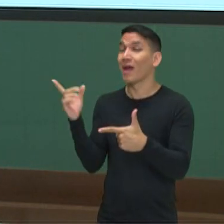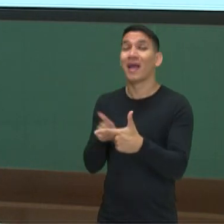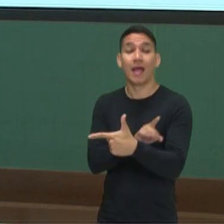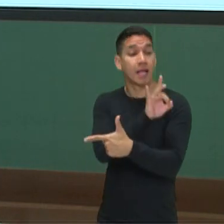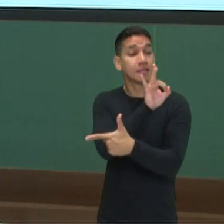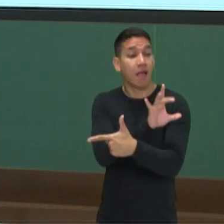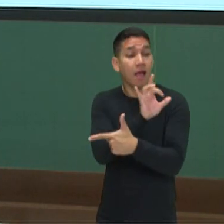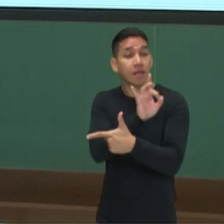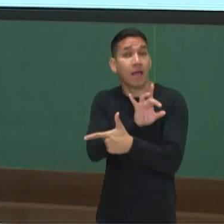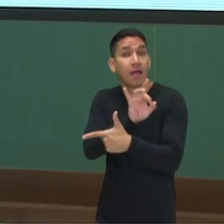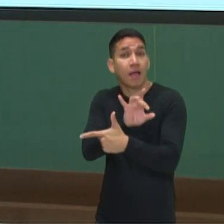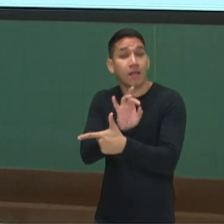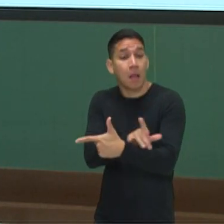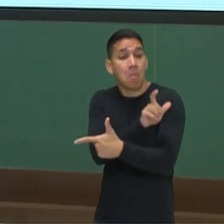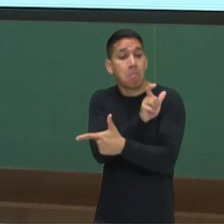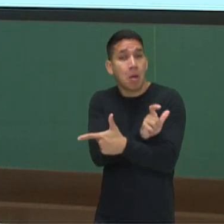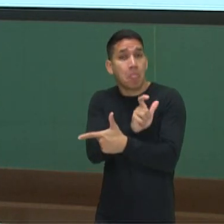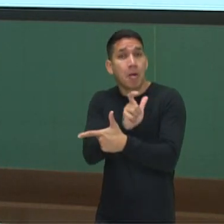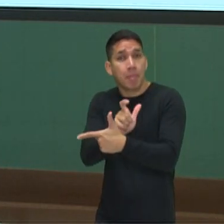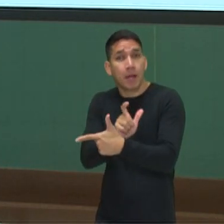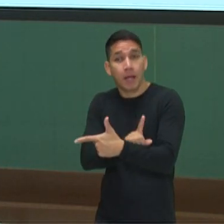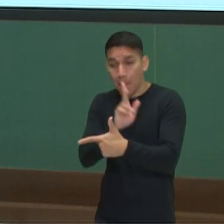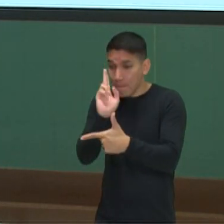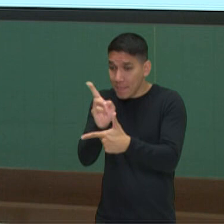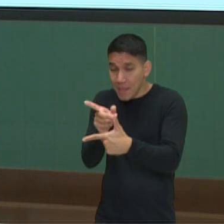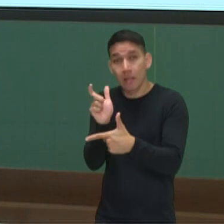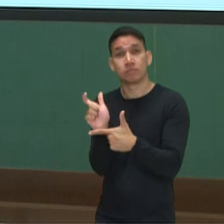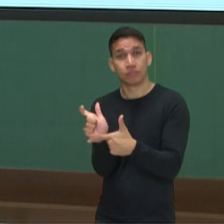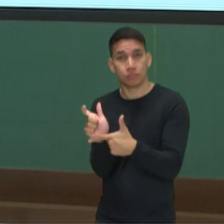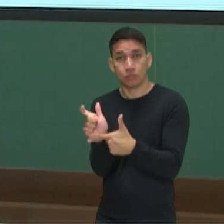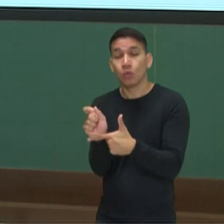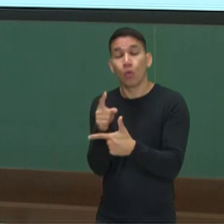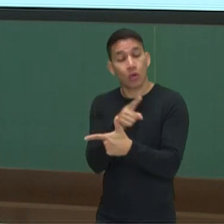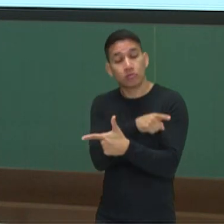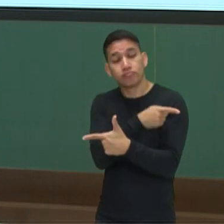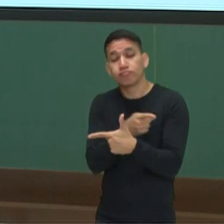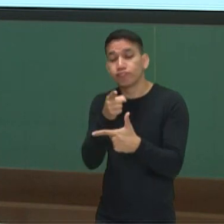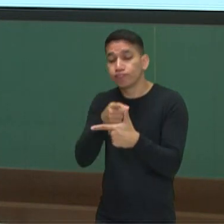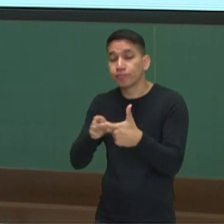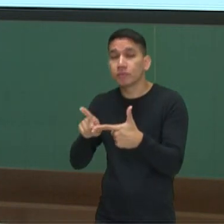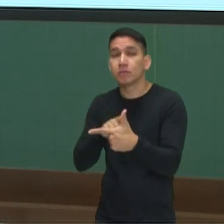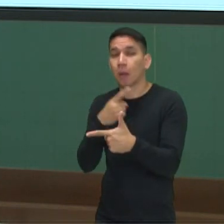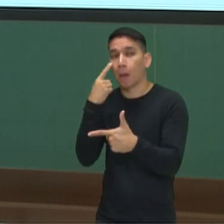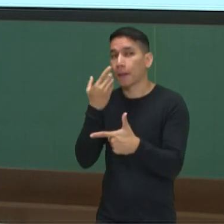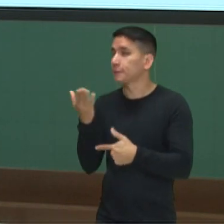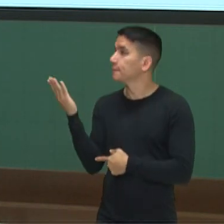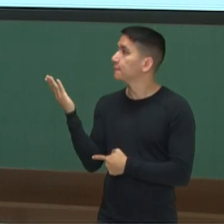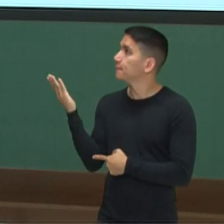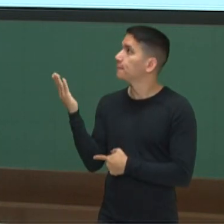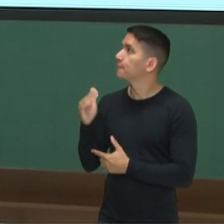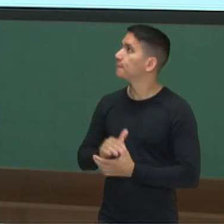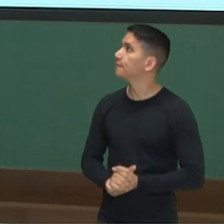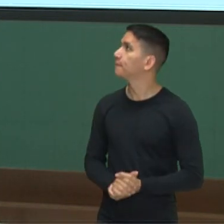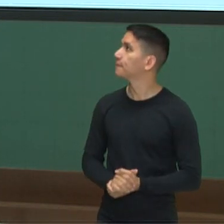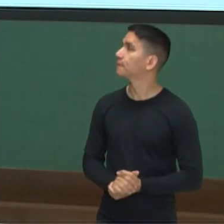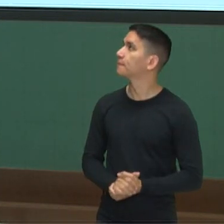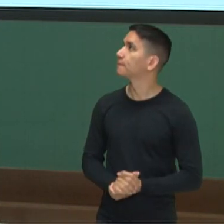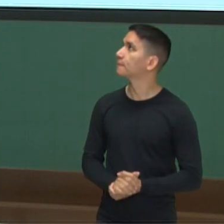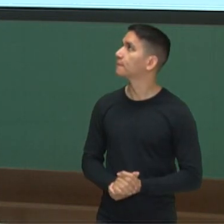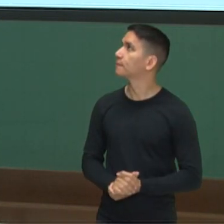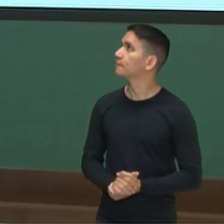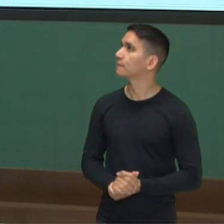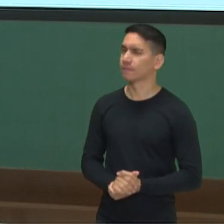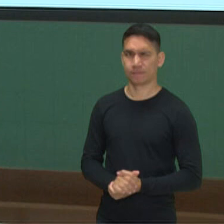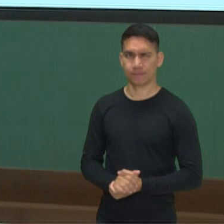dividimos termo a termo do polinômio pelo mesmo monômio. 35 divididos por 5, 7. Aqui embaixo